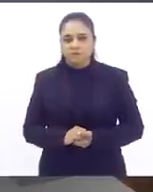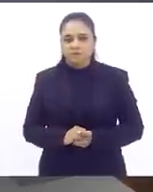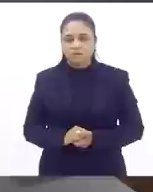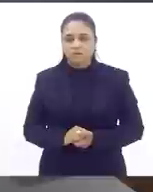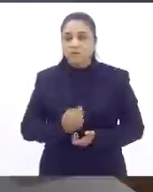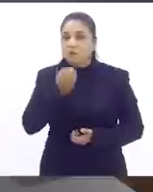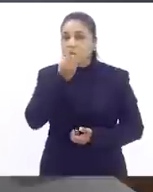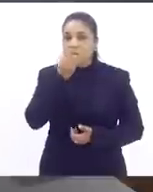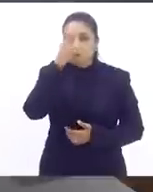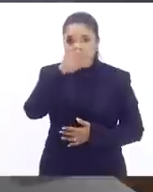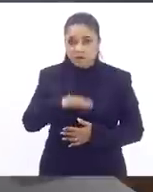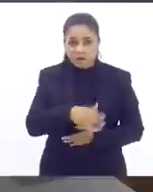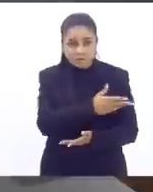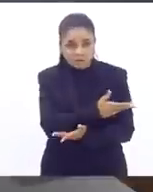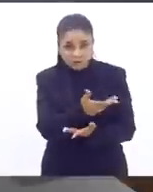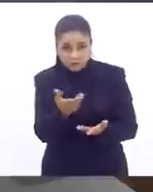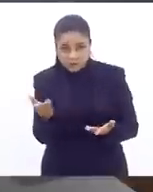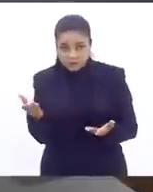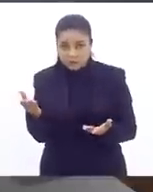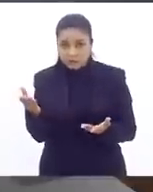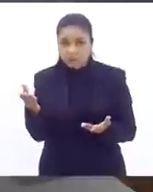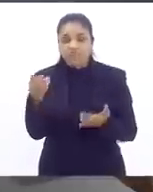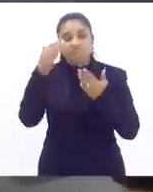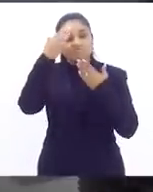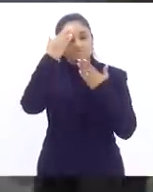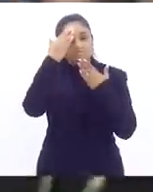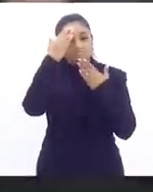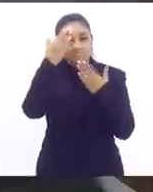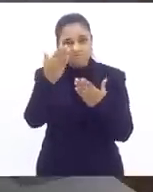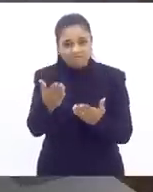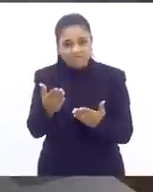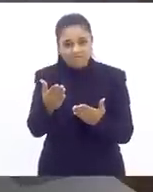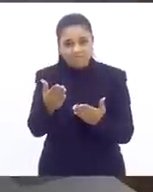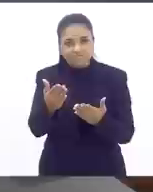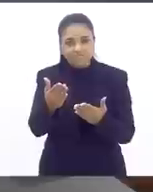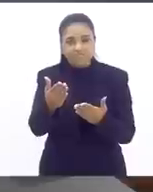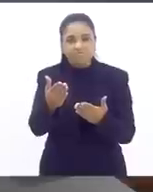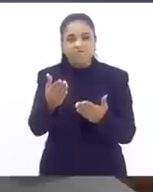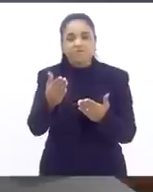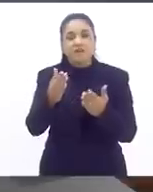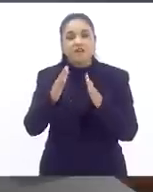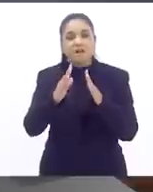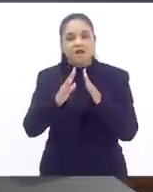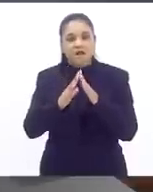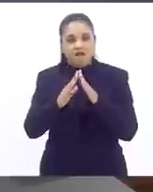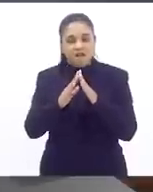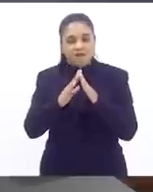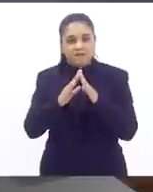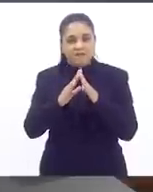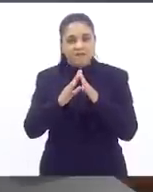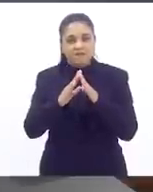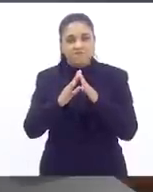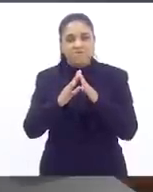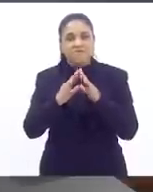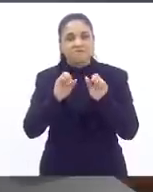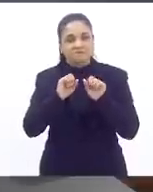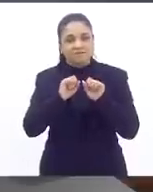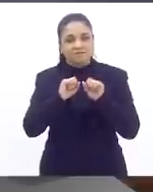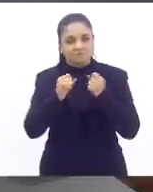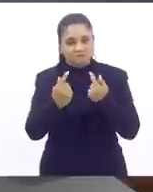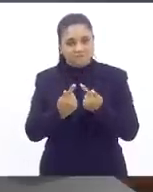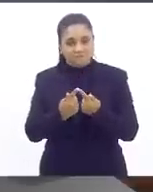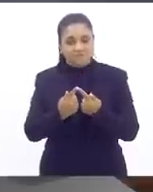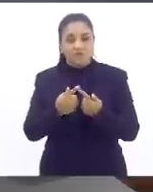Boa tarde a todos os presentes agradecer aqui a elleze a casa né e aos nove